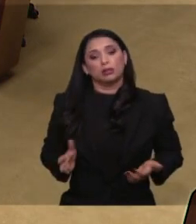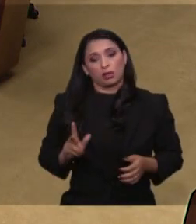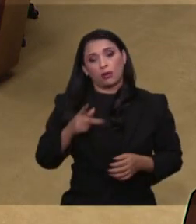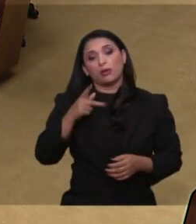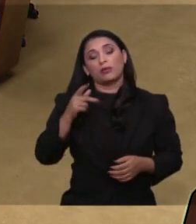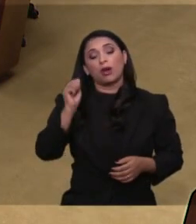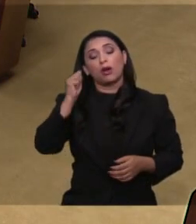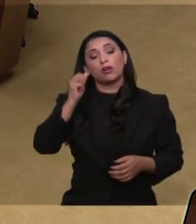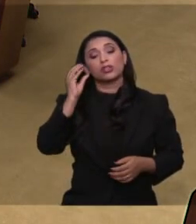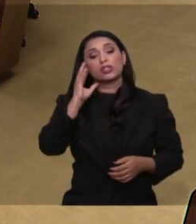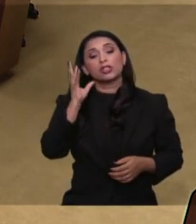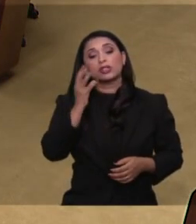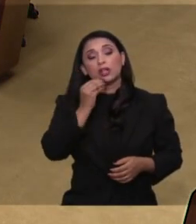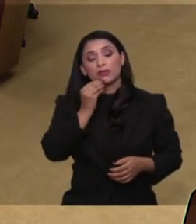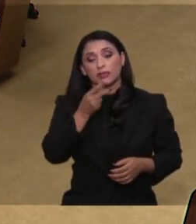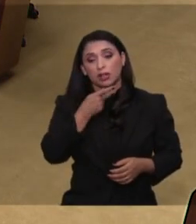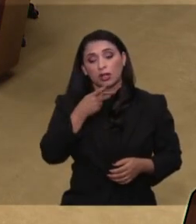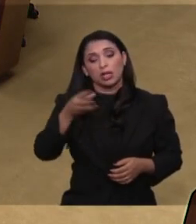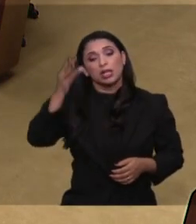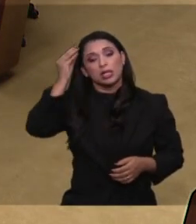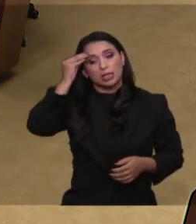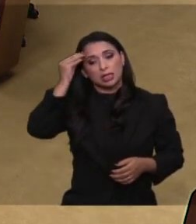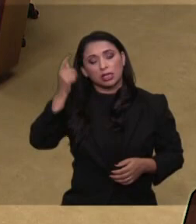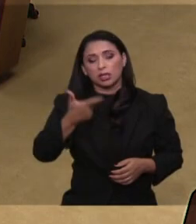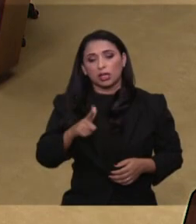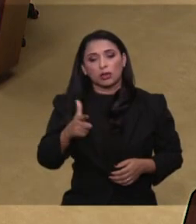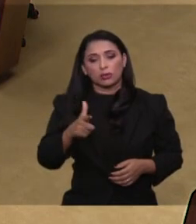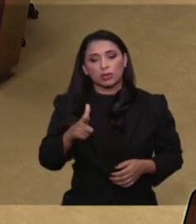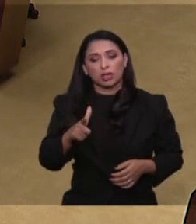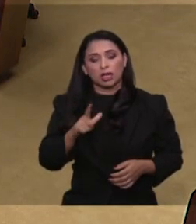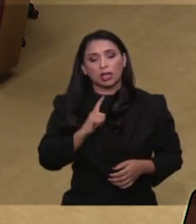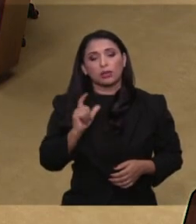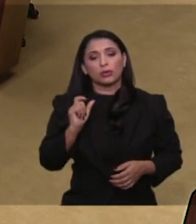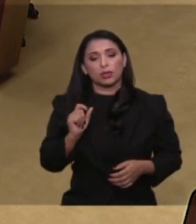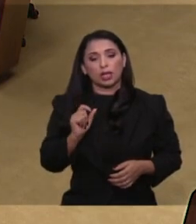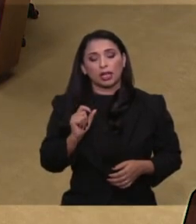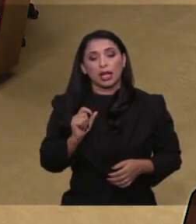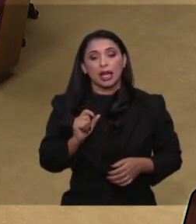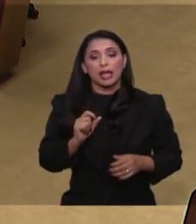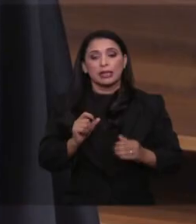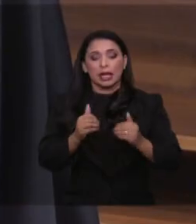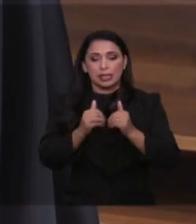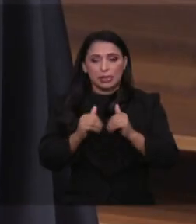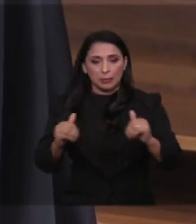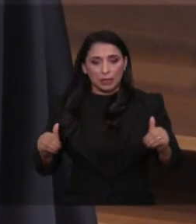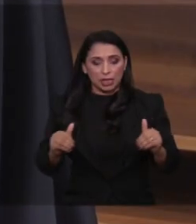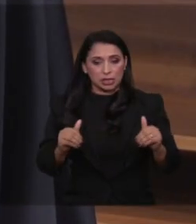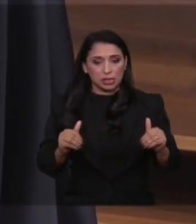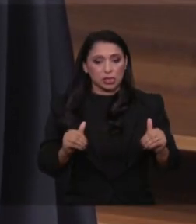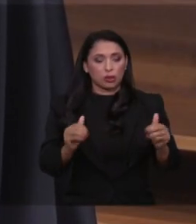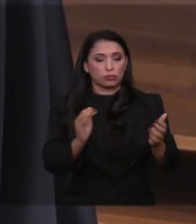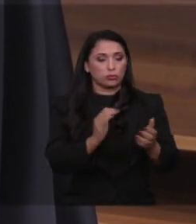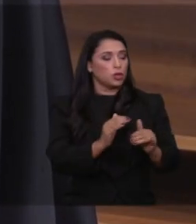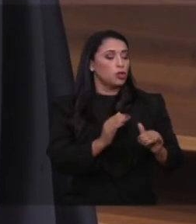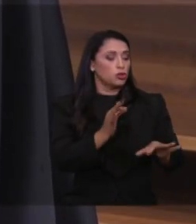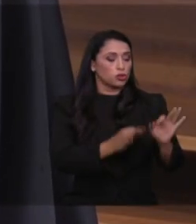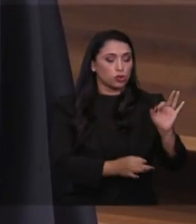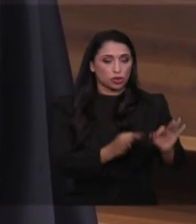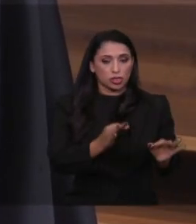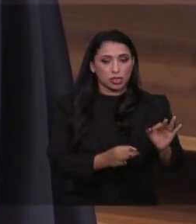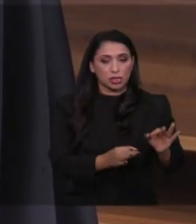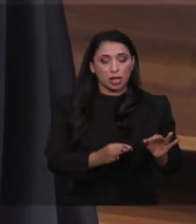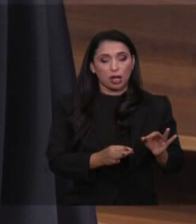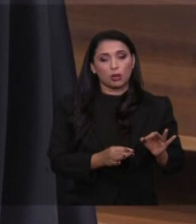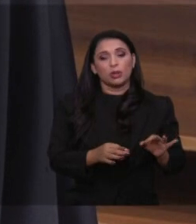de liberdade. Aqueles que entendem não haver mais a subsistência da separação judicial, como Vossas Excelências,